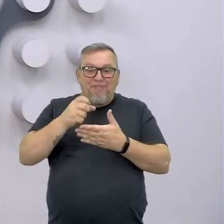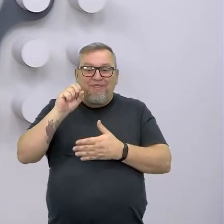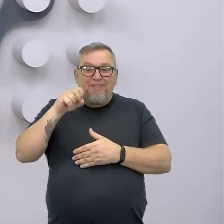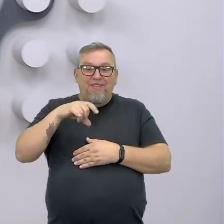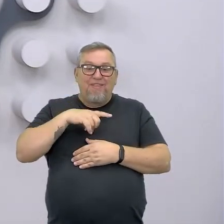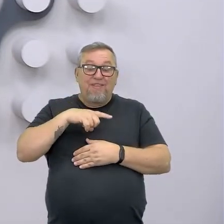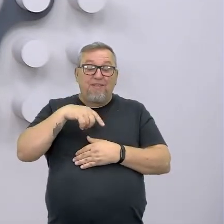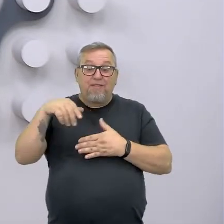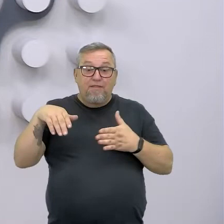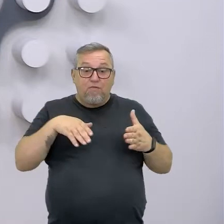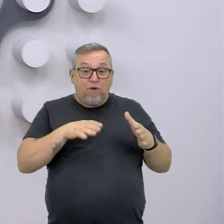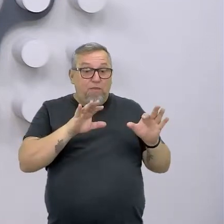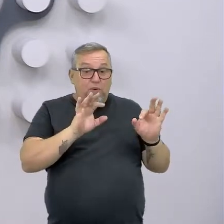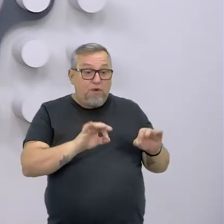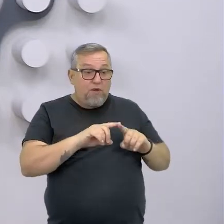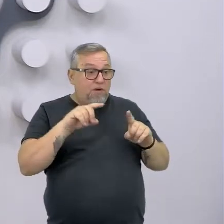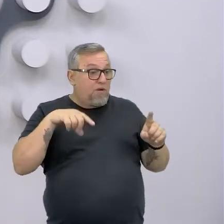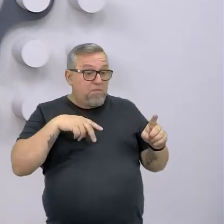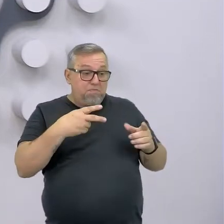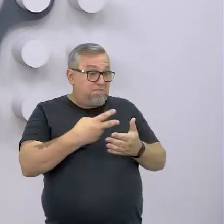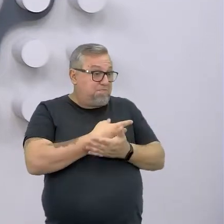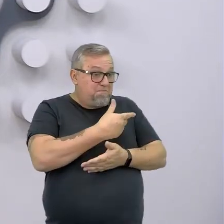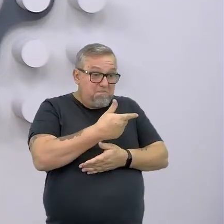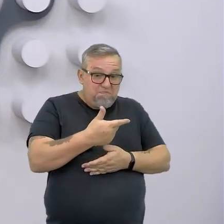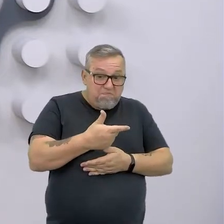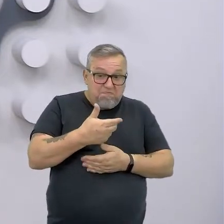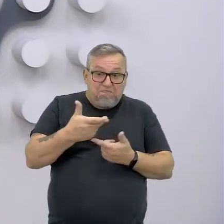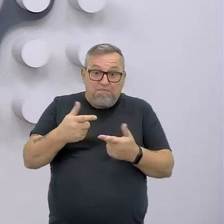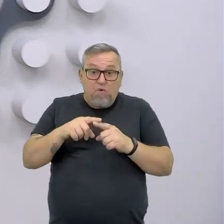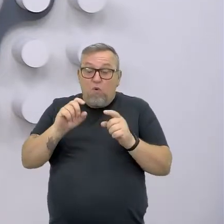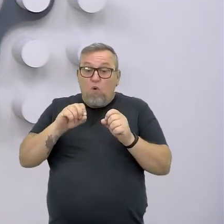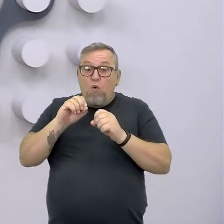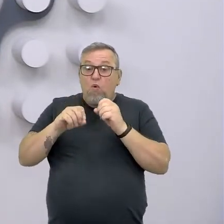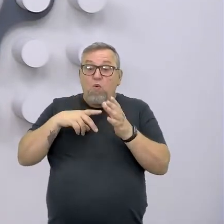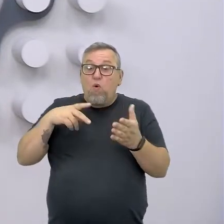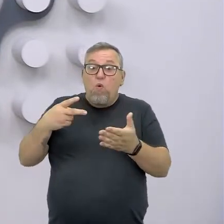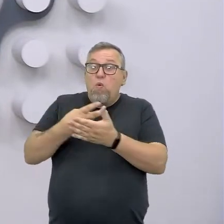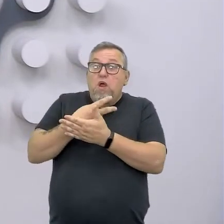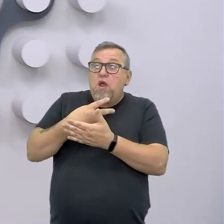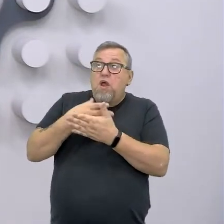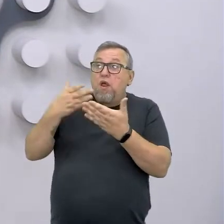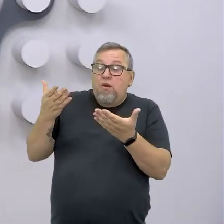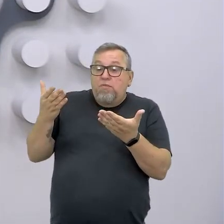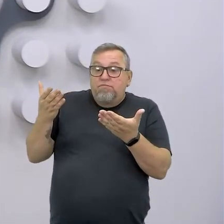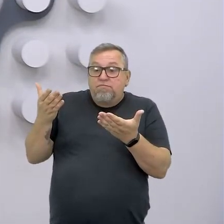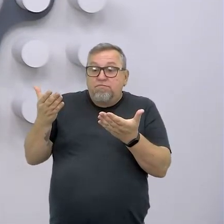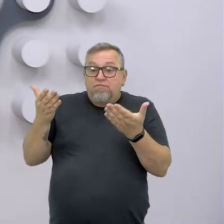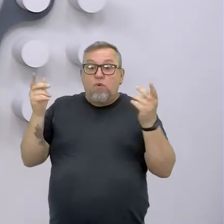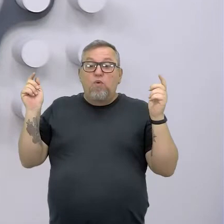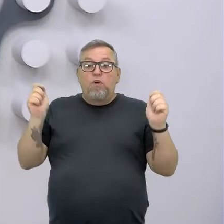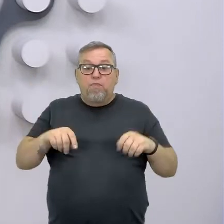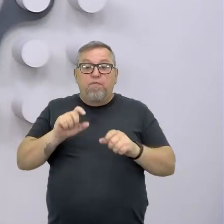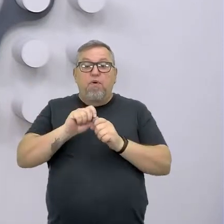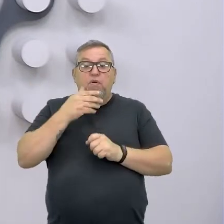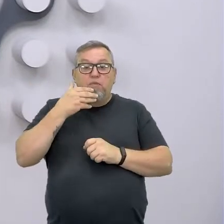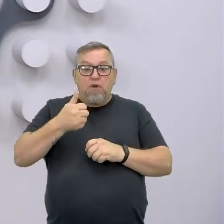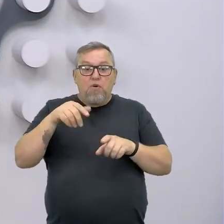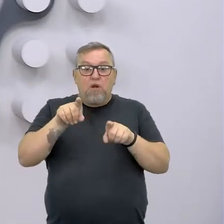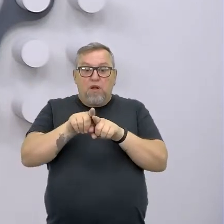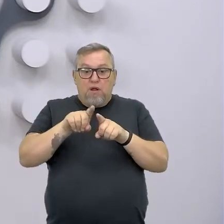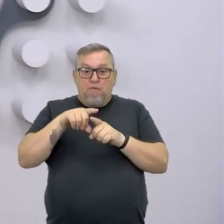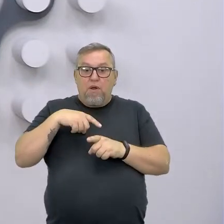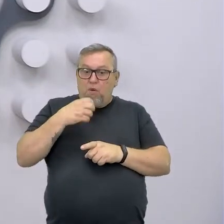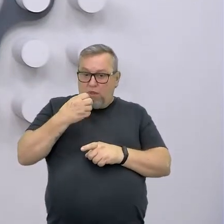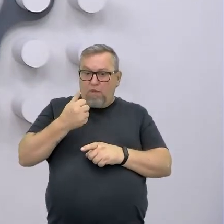está no caminho certo, se não está no caminho certo, qual que foi a falha, né, o que pode melhorar, o que já